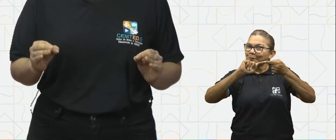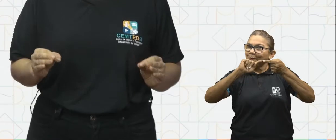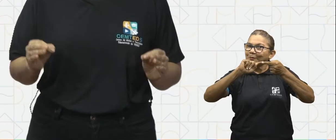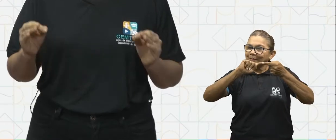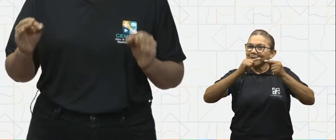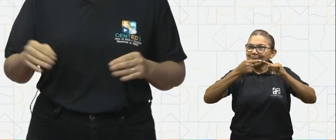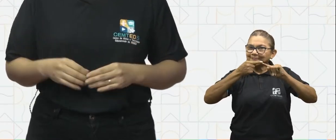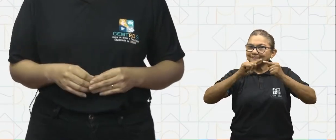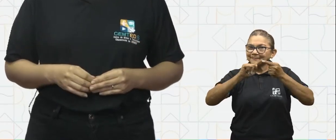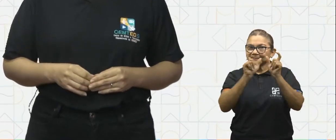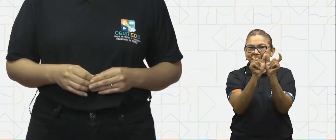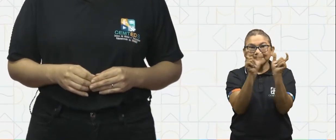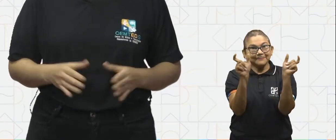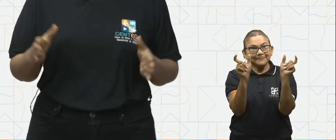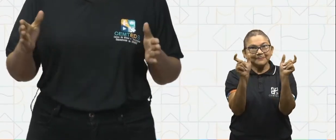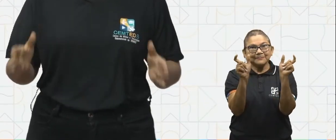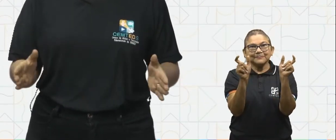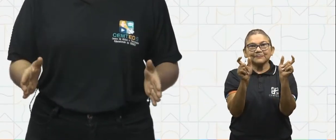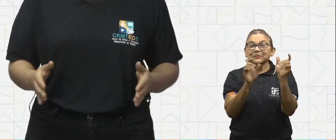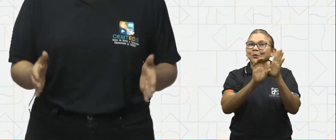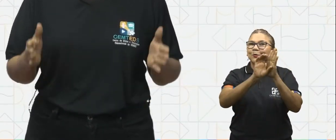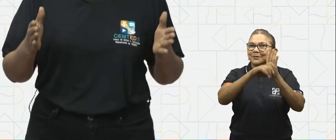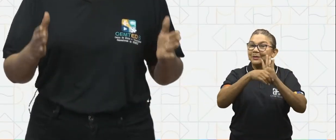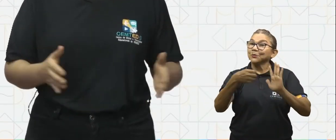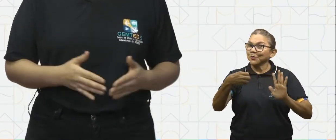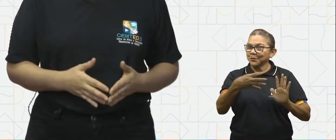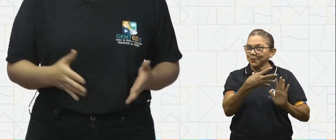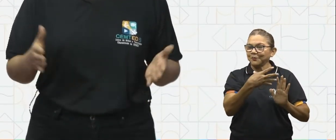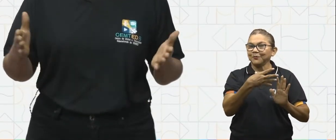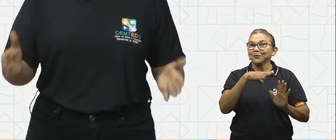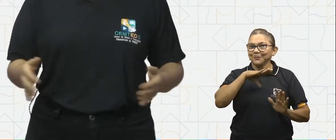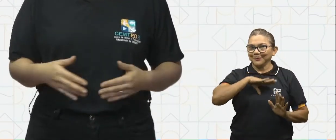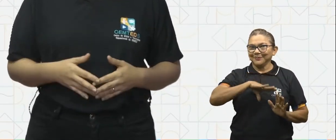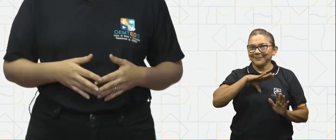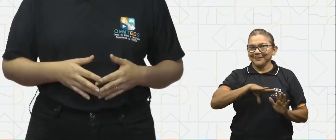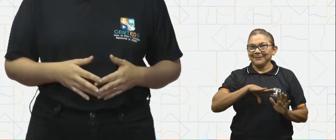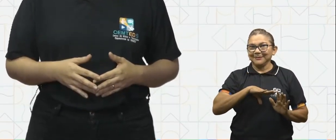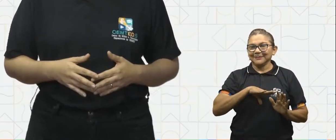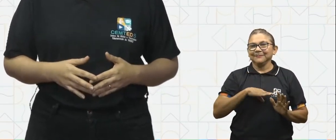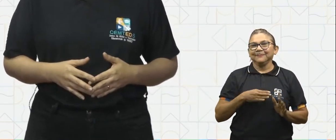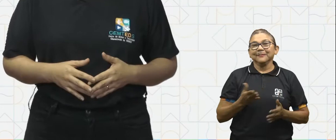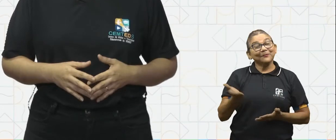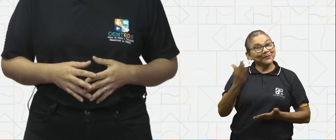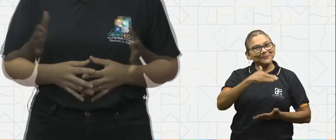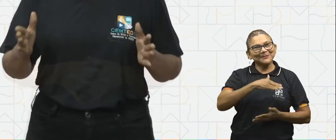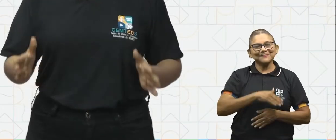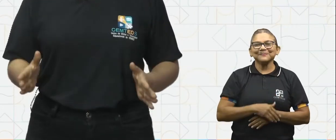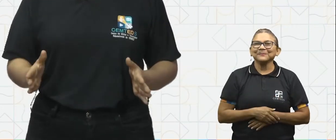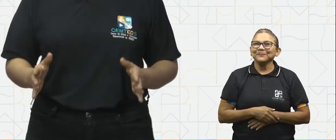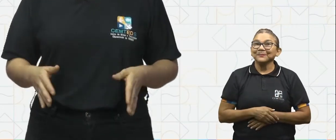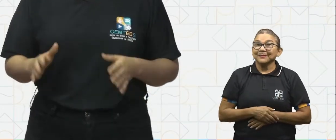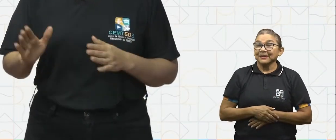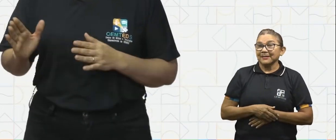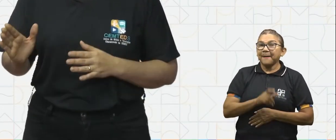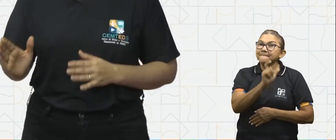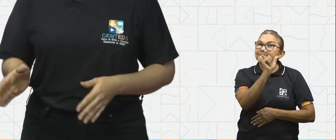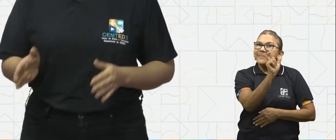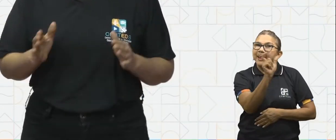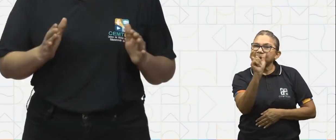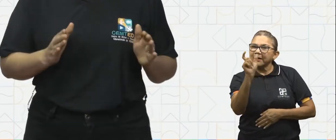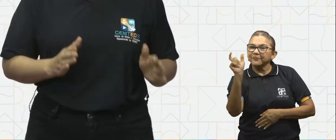estudar juntos este conceito novo. Preparado? Vamos lá para a nossa hora de aprender. As